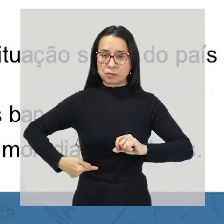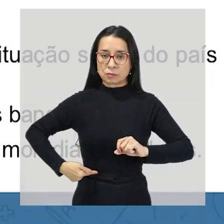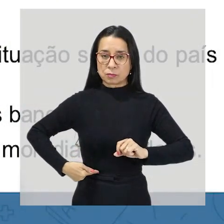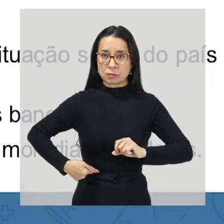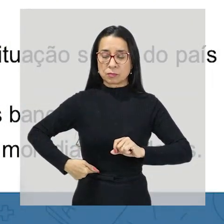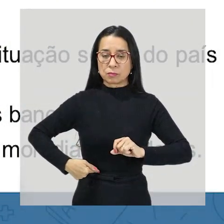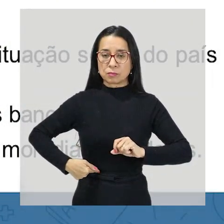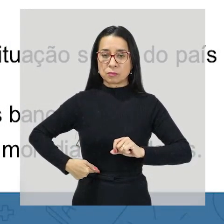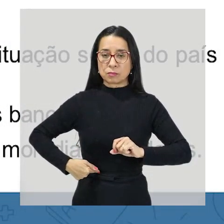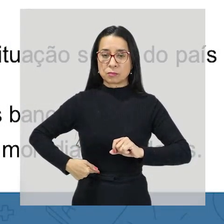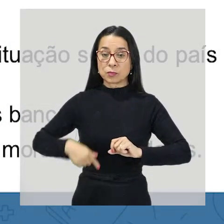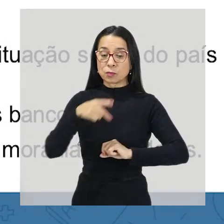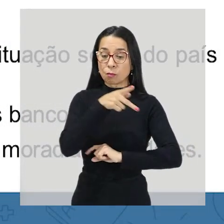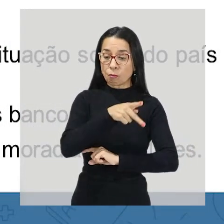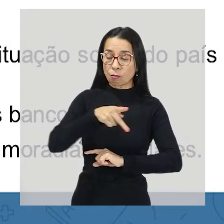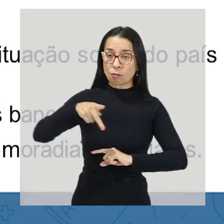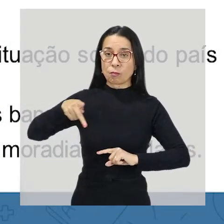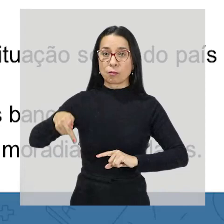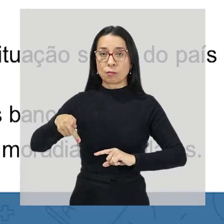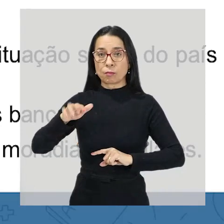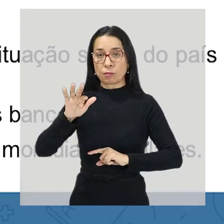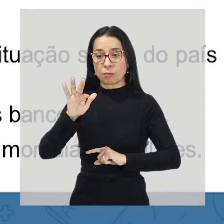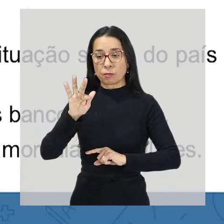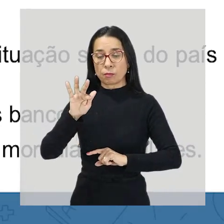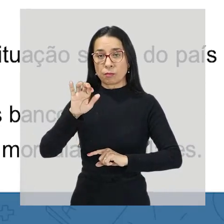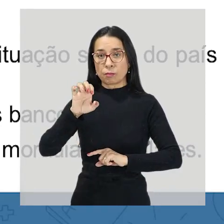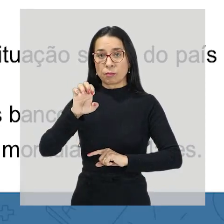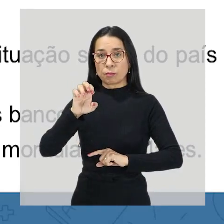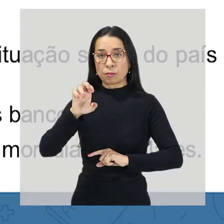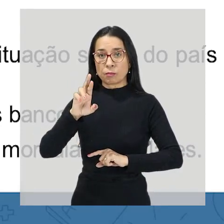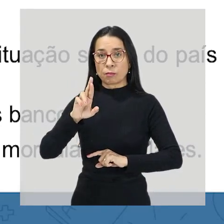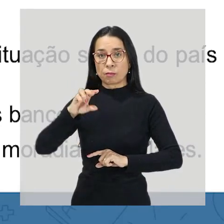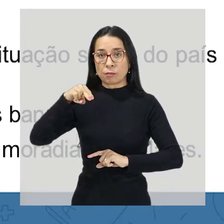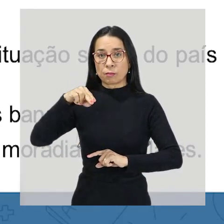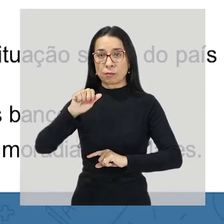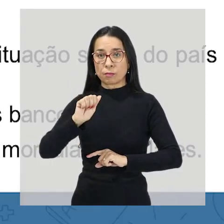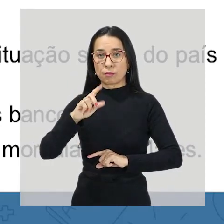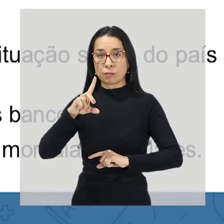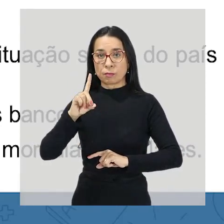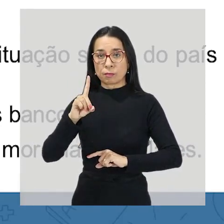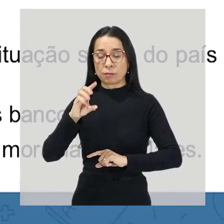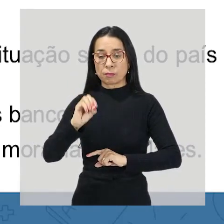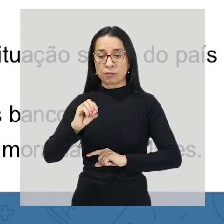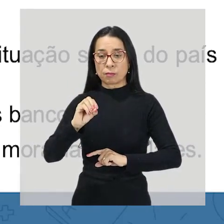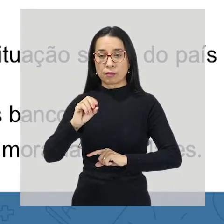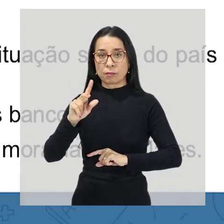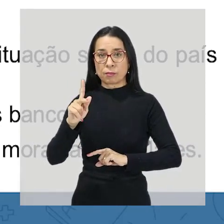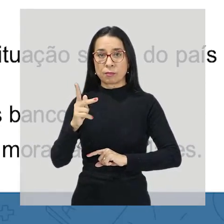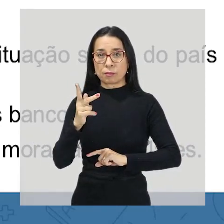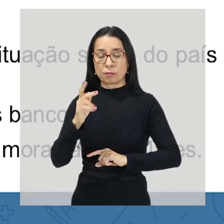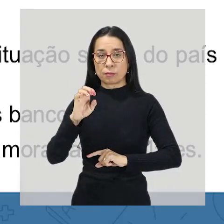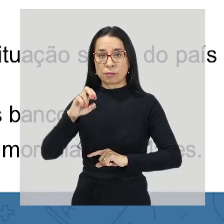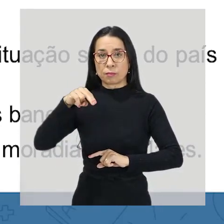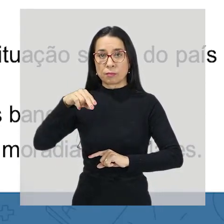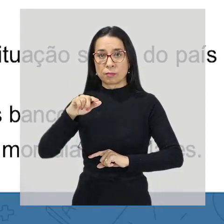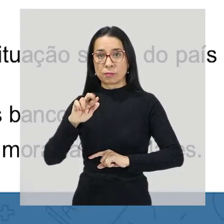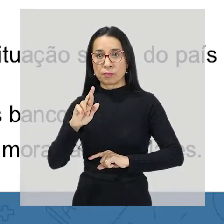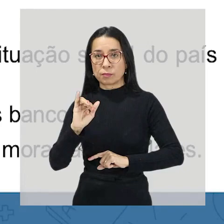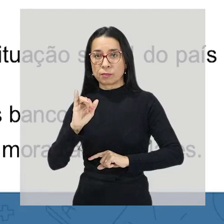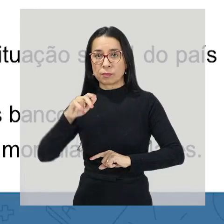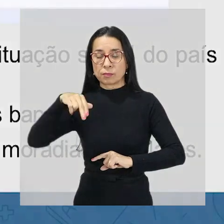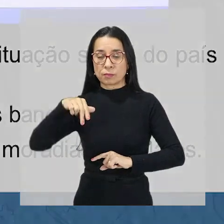Henrique Cardoso, né? Porque ele está falando da década de 90. A década de 90 que